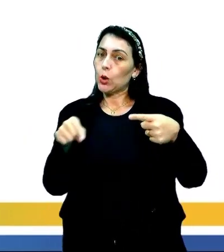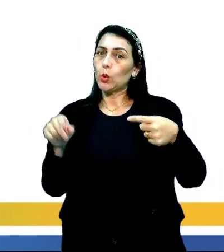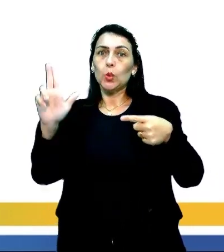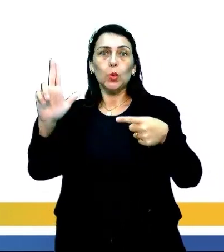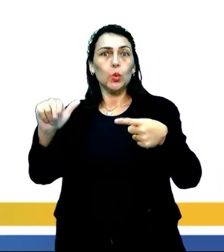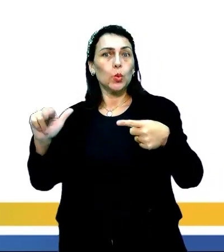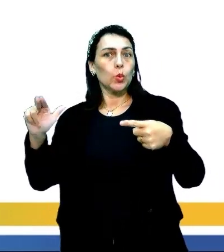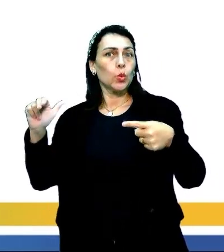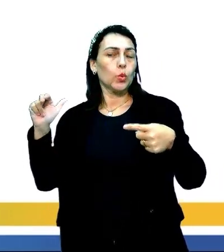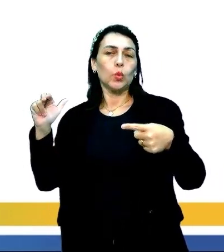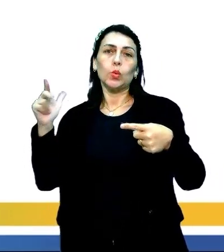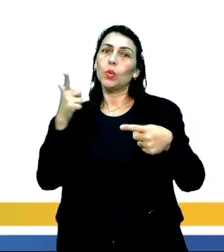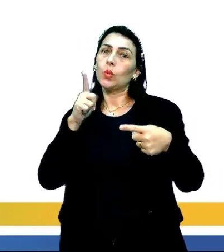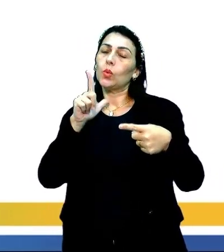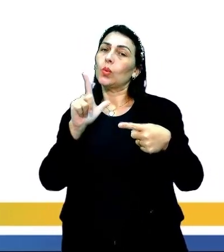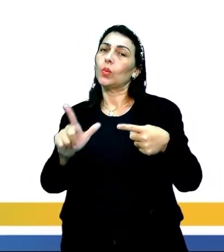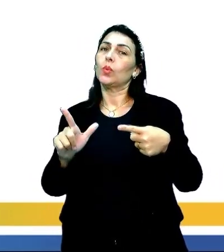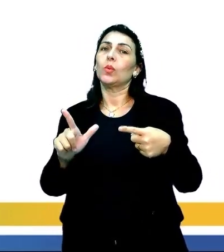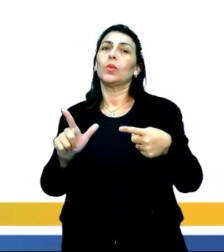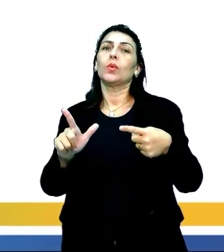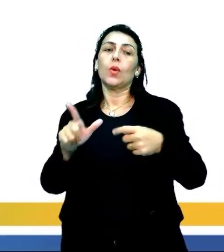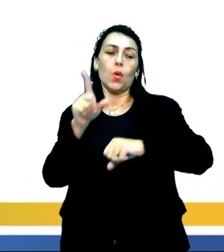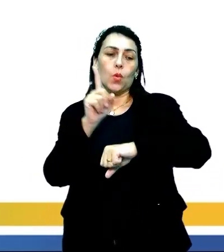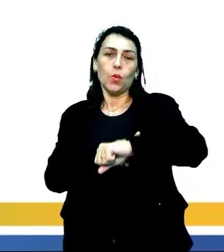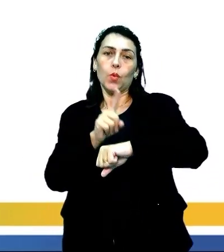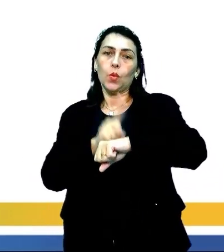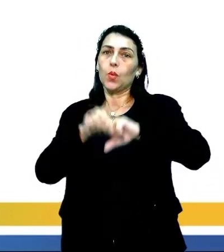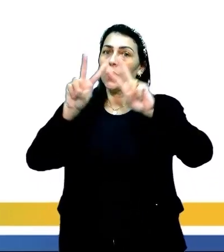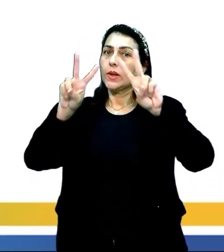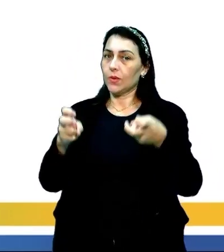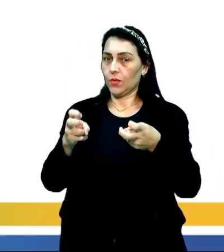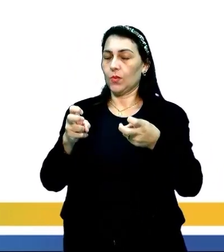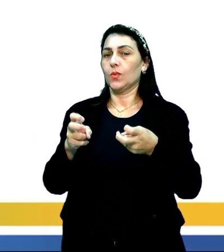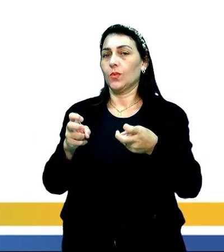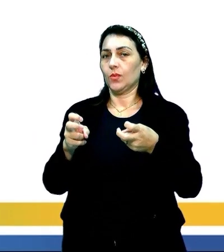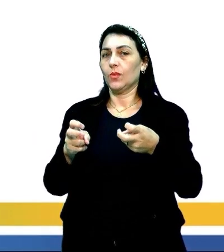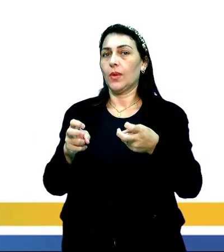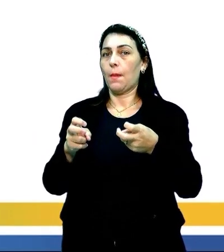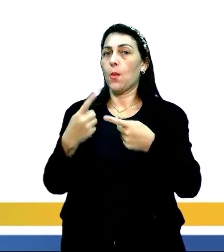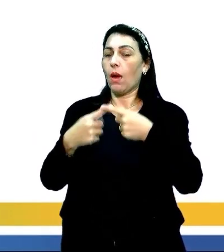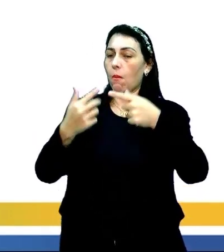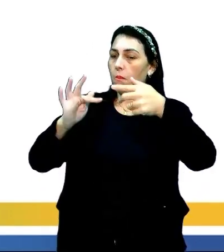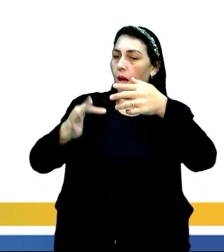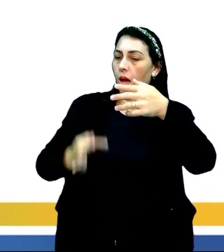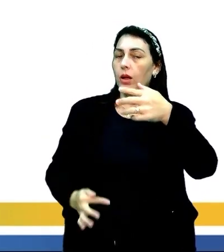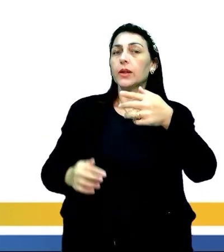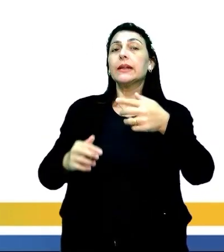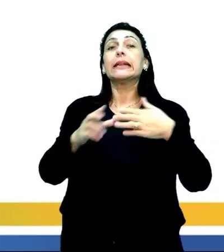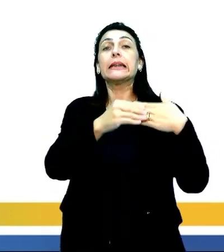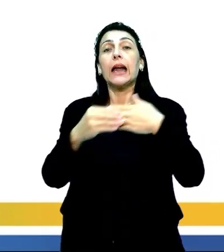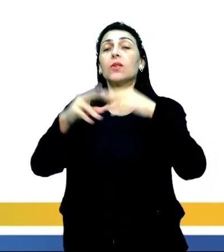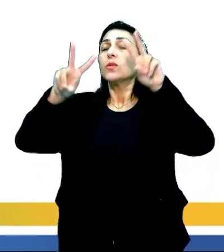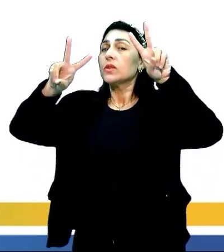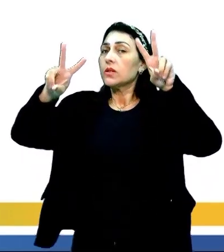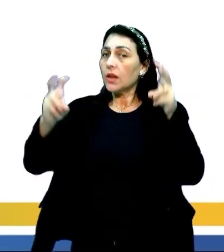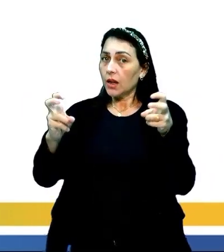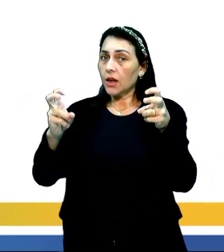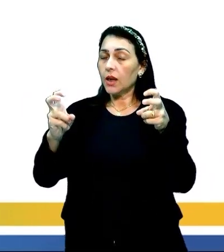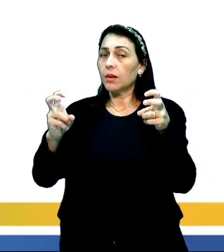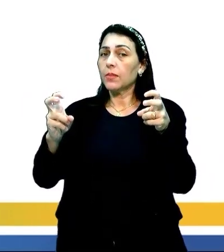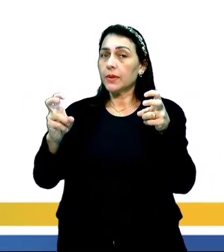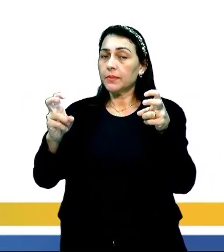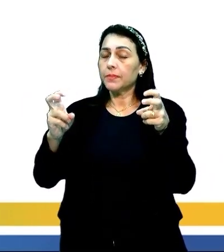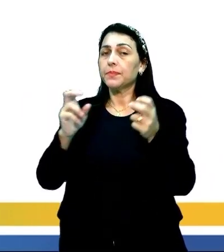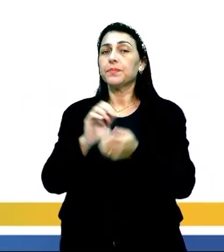jamais conseguiria esgotar o assunto cinema. Então o que é que nós fazemos? Nós trazemos um tema, né? O INEP elabora